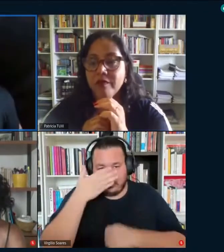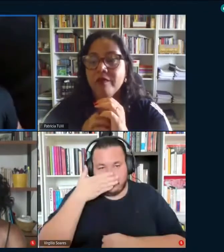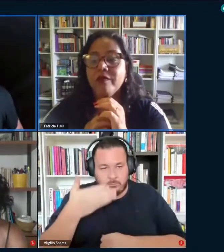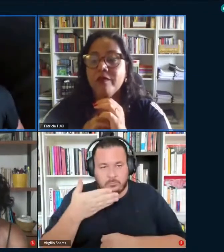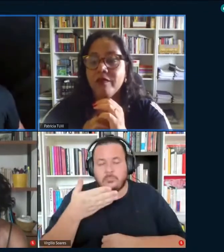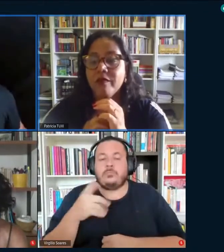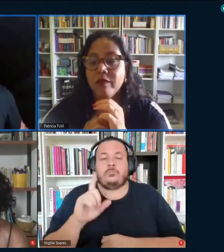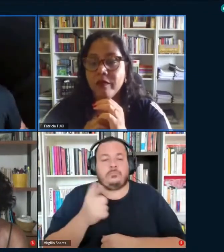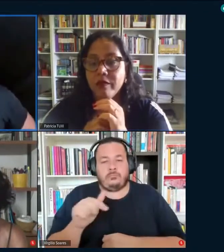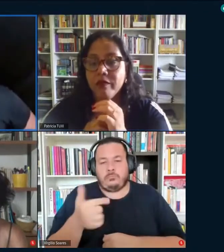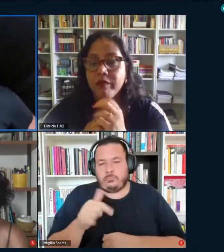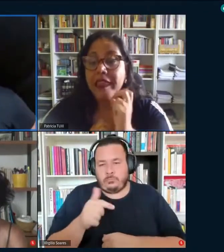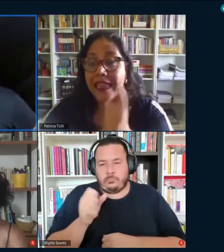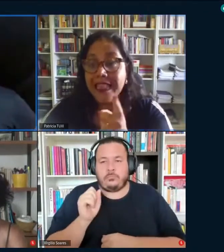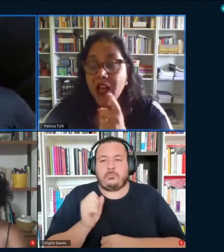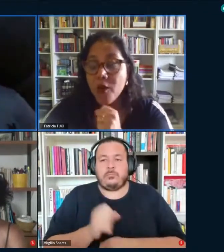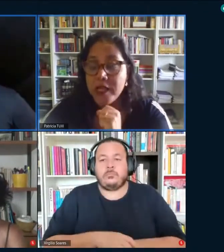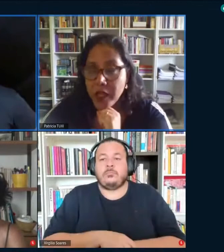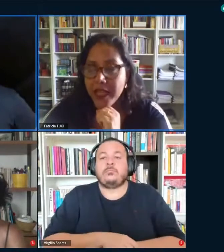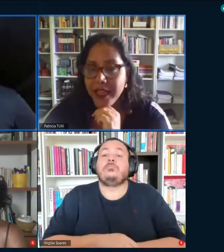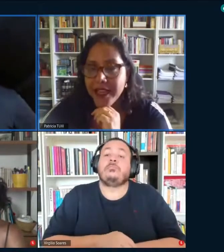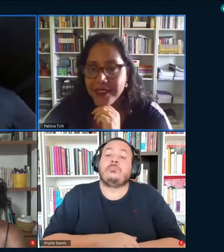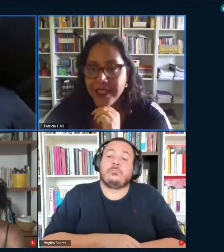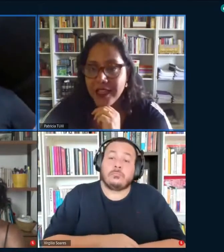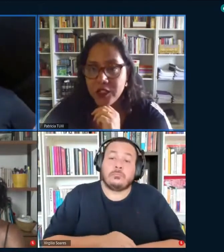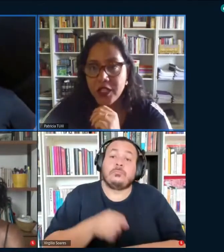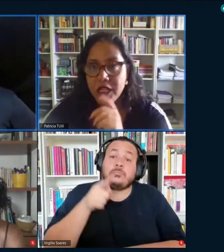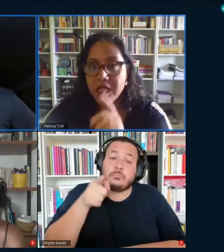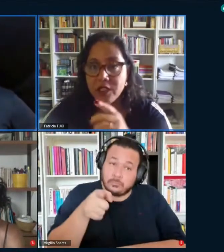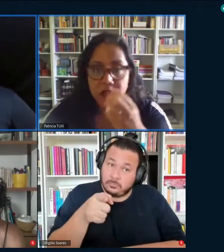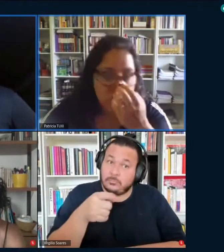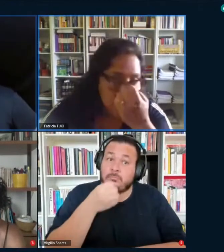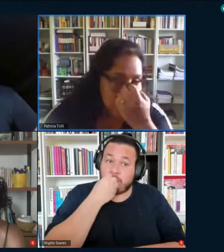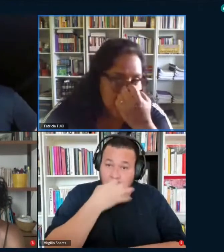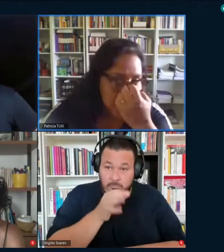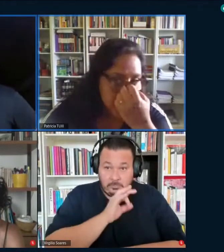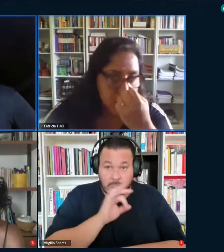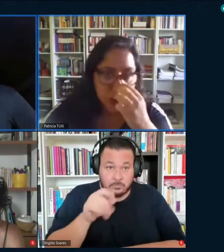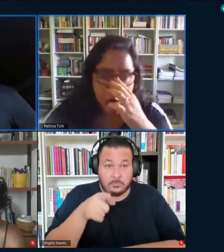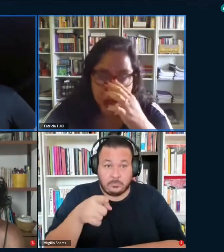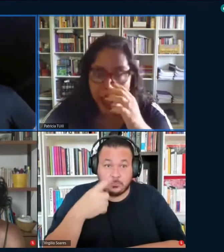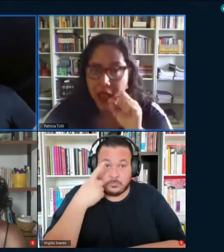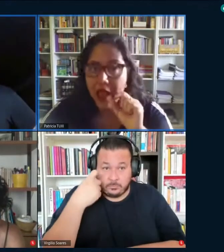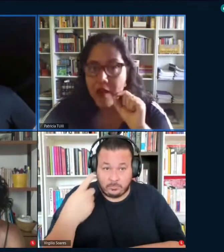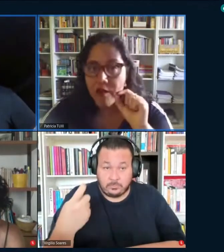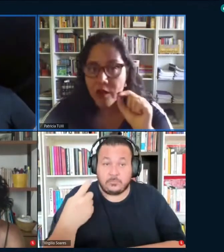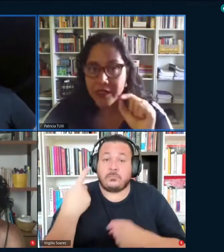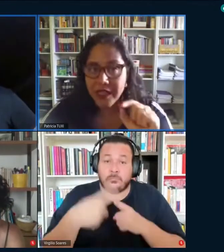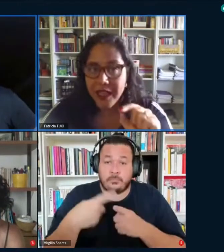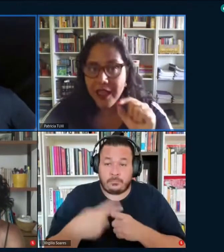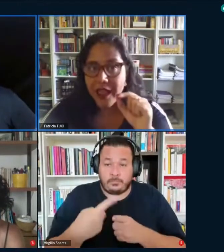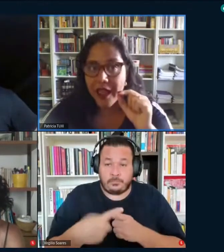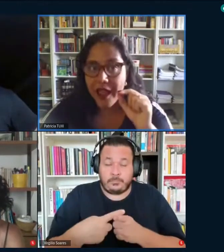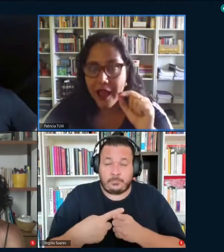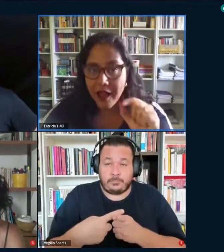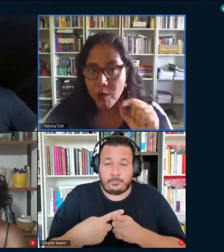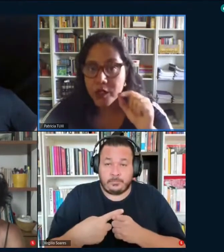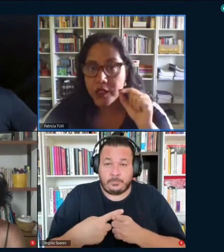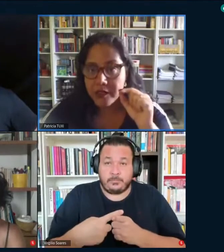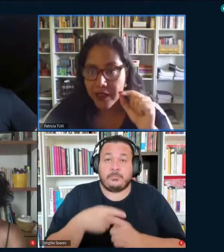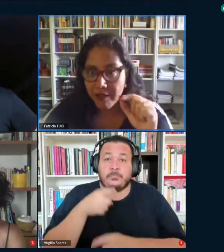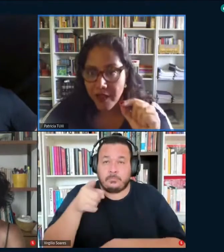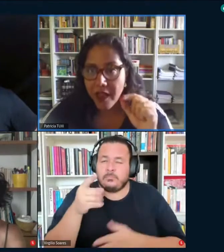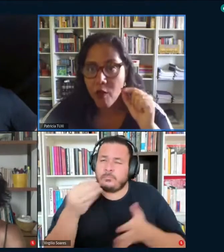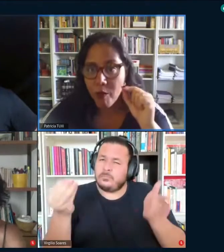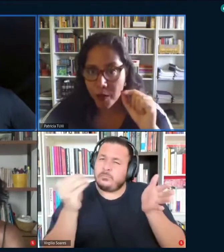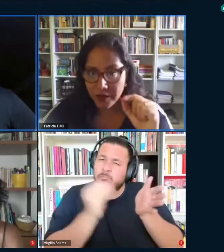todo, não. A gente não tem. Então, só para retificar essa informação. Isso é muito interessante, porque você acabou